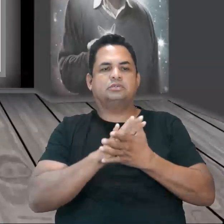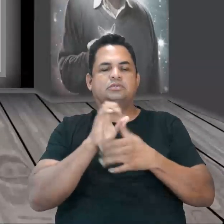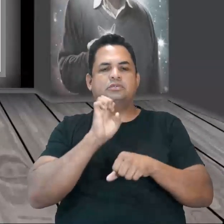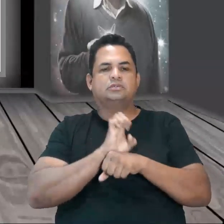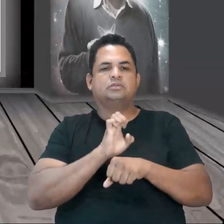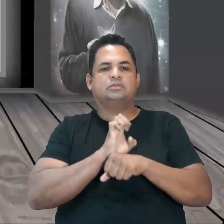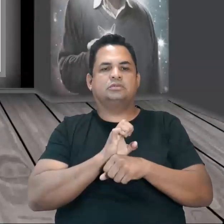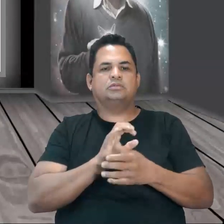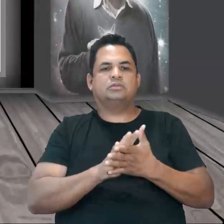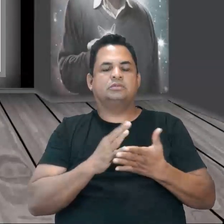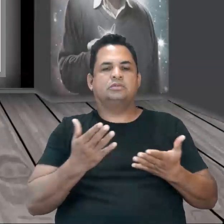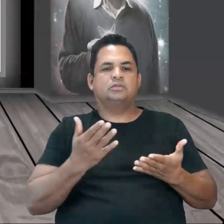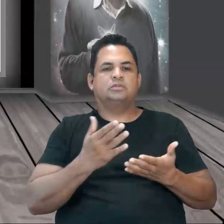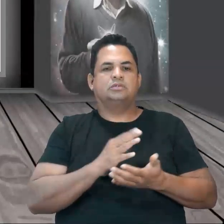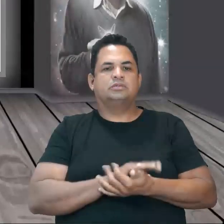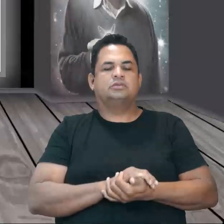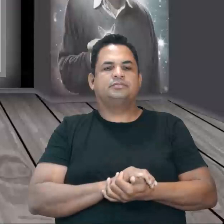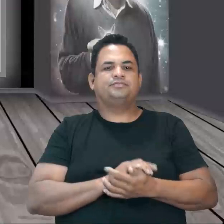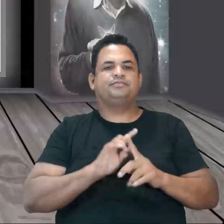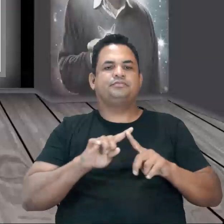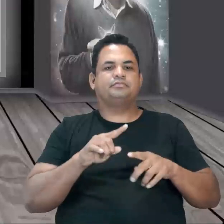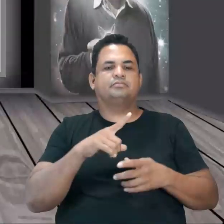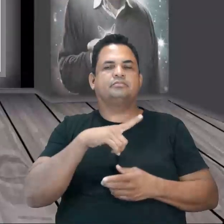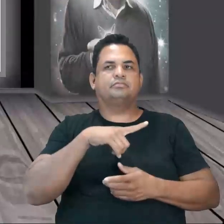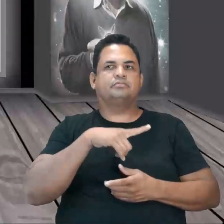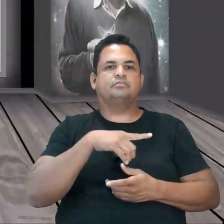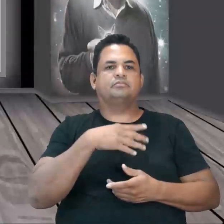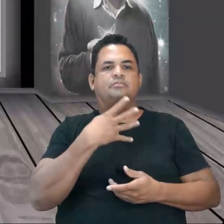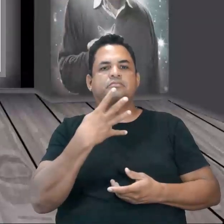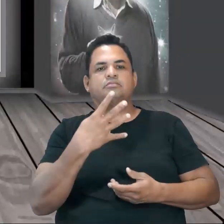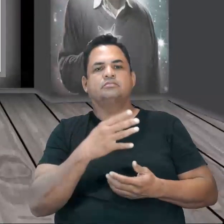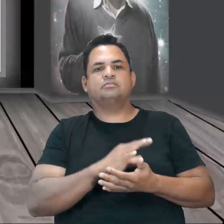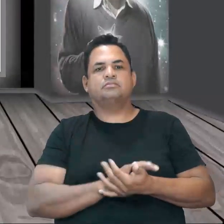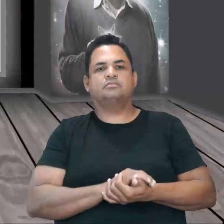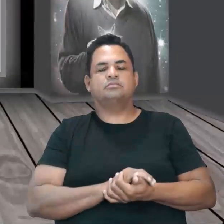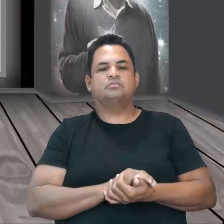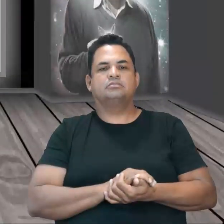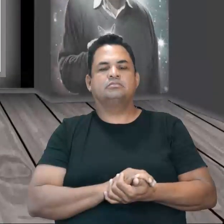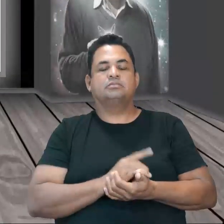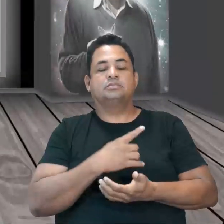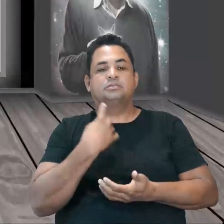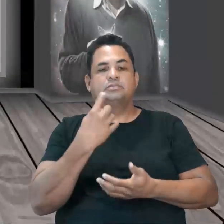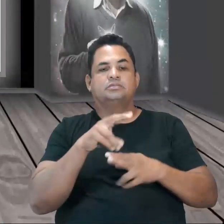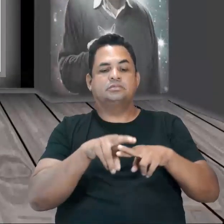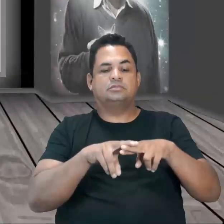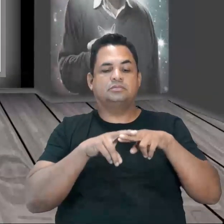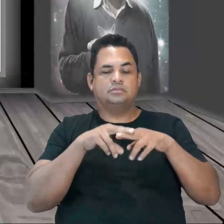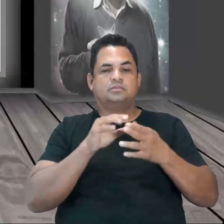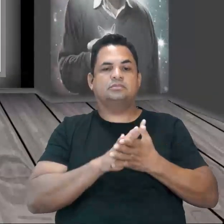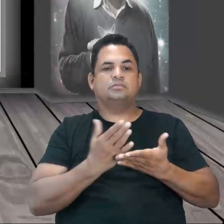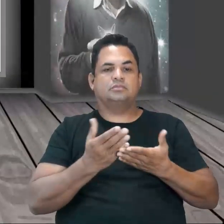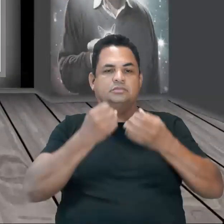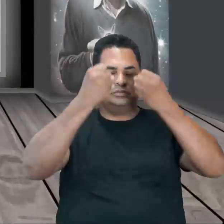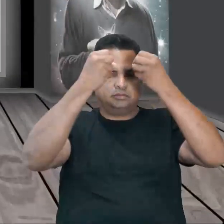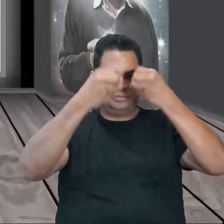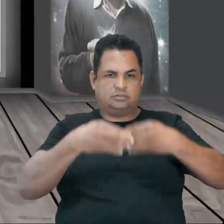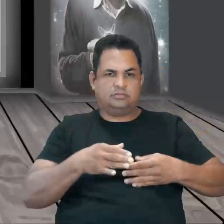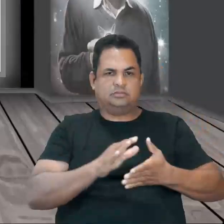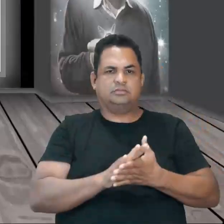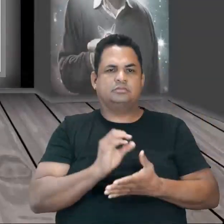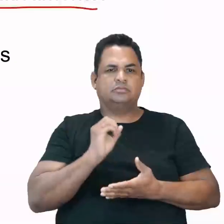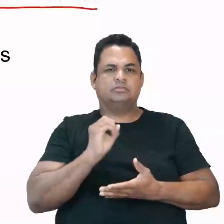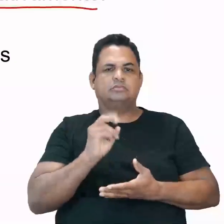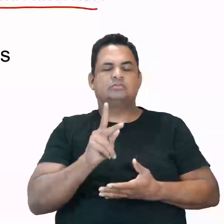Exatamente. Mas existem os quarks e... Tá, por isso que nós já estamos antecipando e o Décio explicou. Beleza?